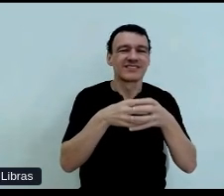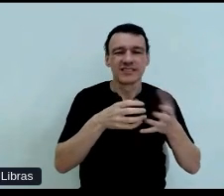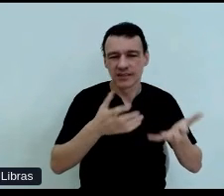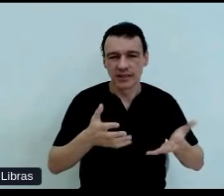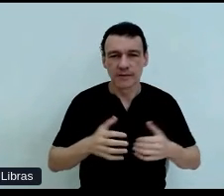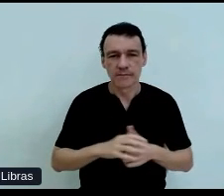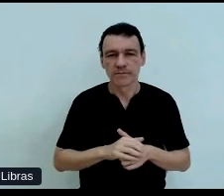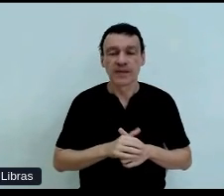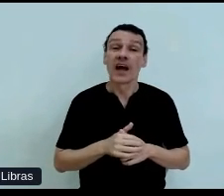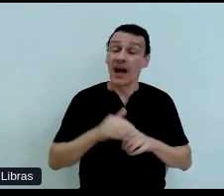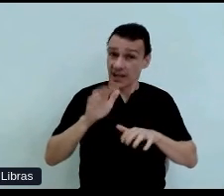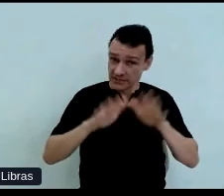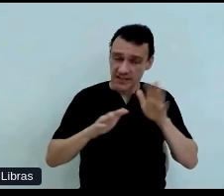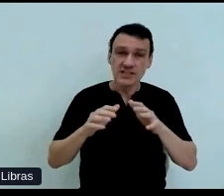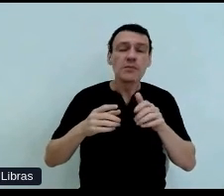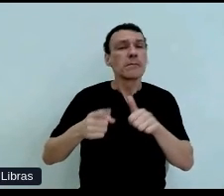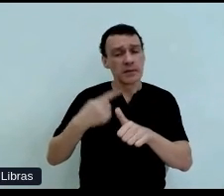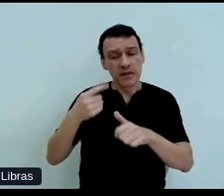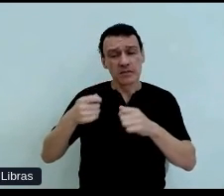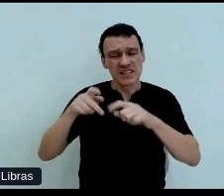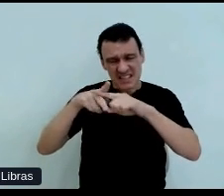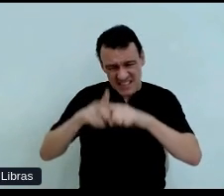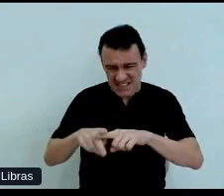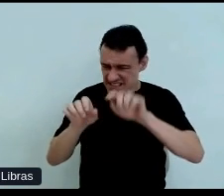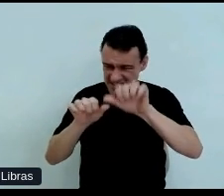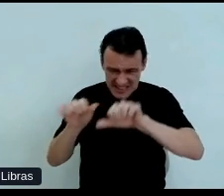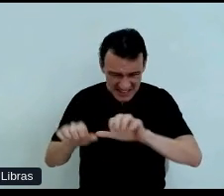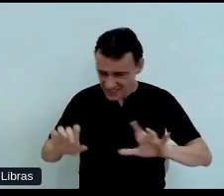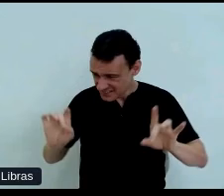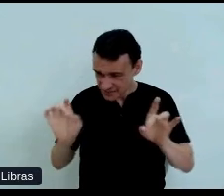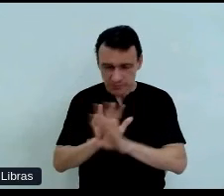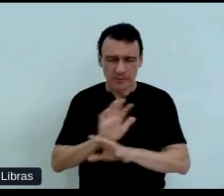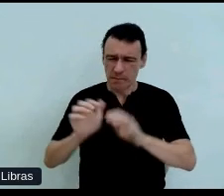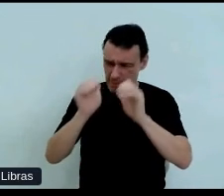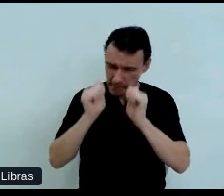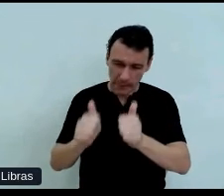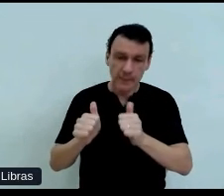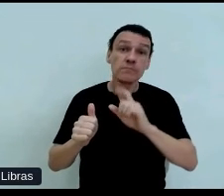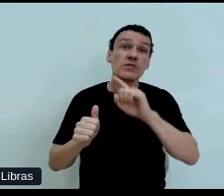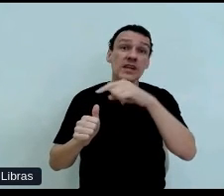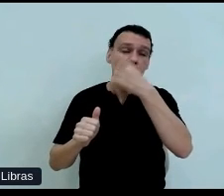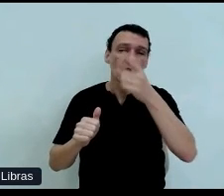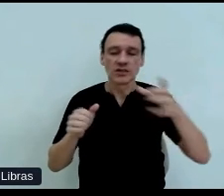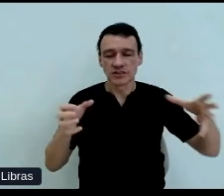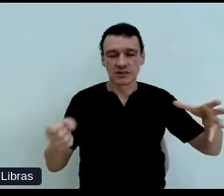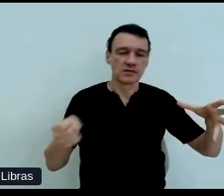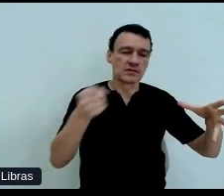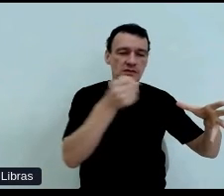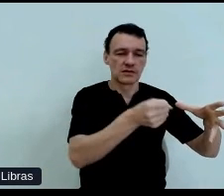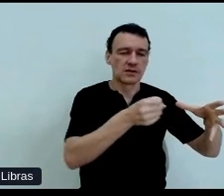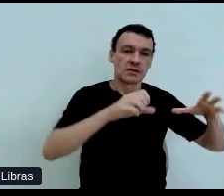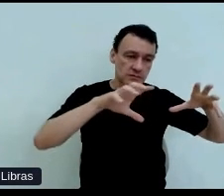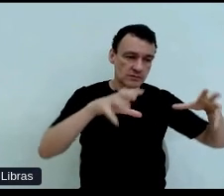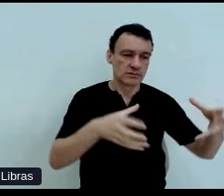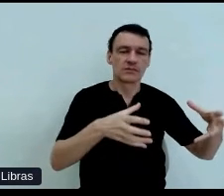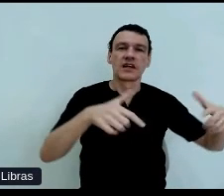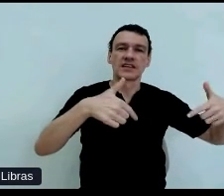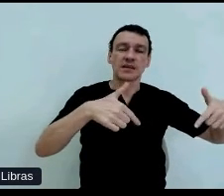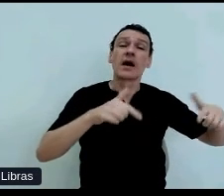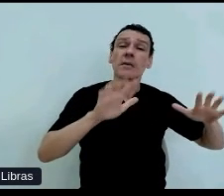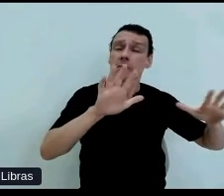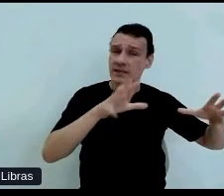assim, uma parte das pessoas, elas ficavam separadas, mas elas tinham que ser reabilitadas